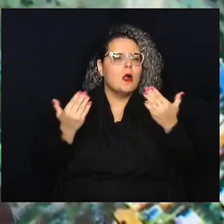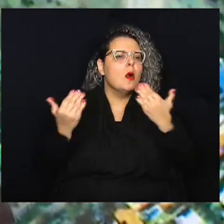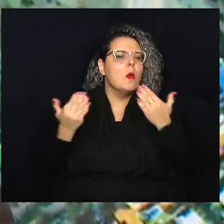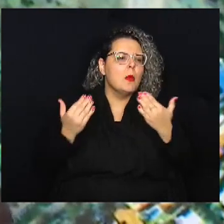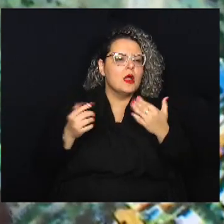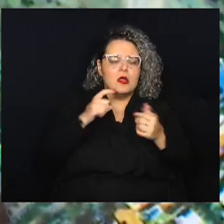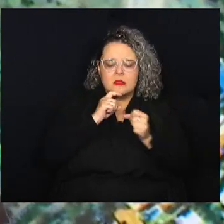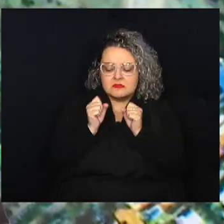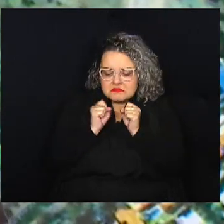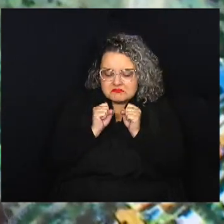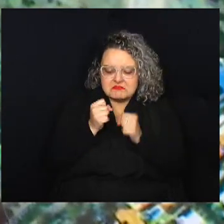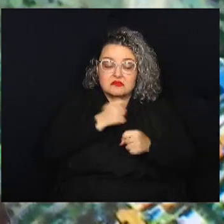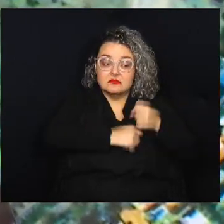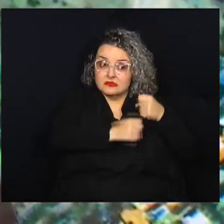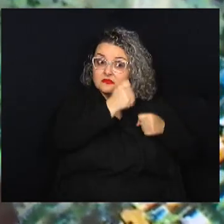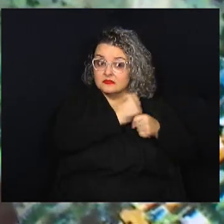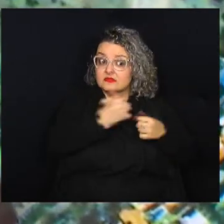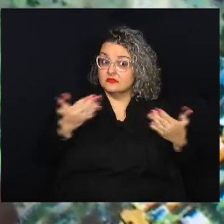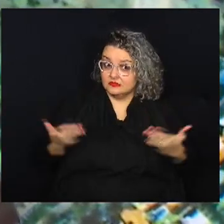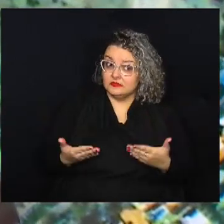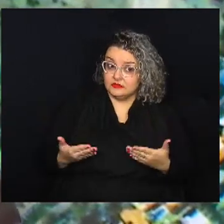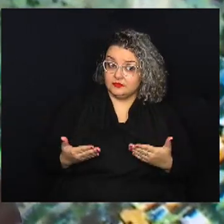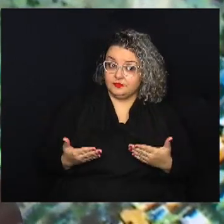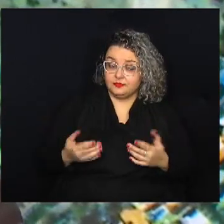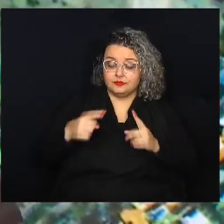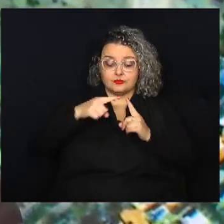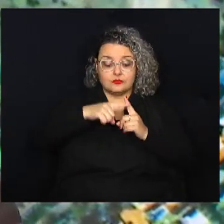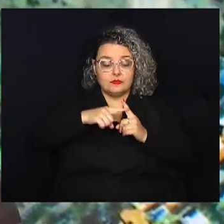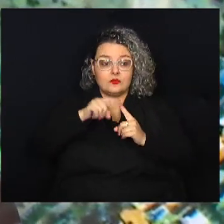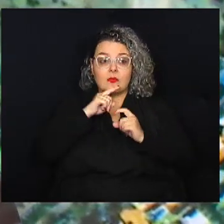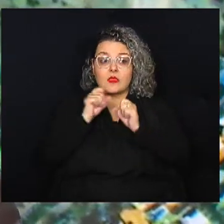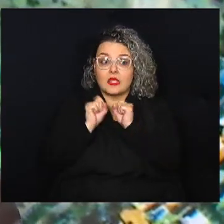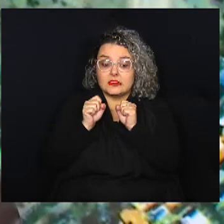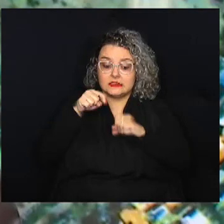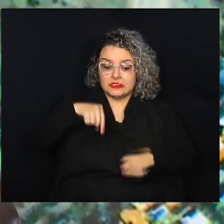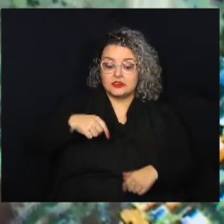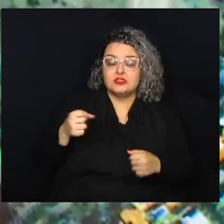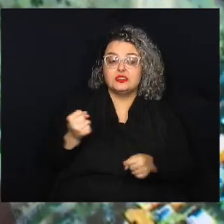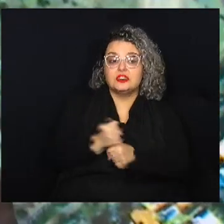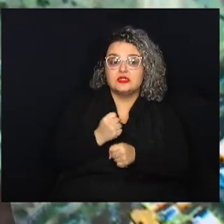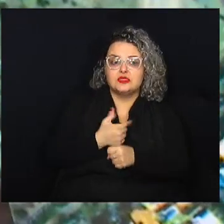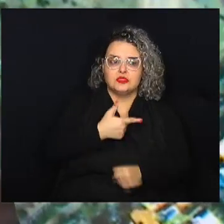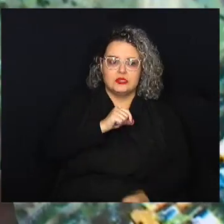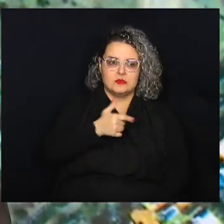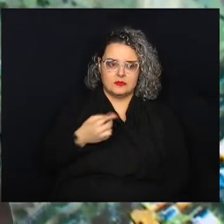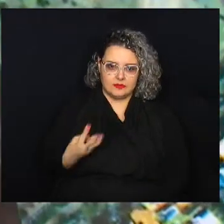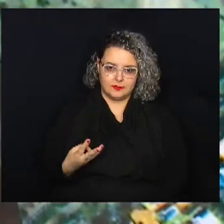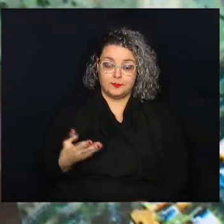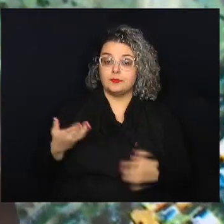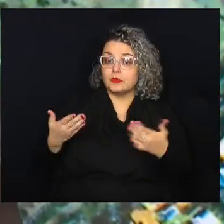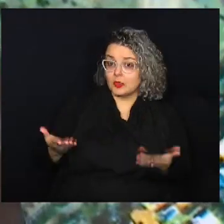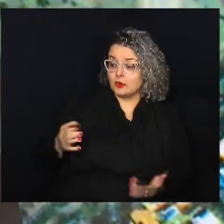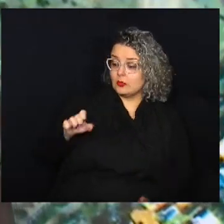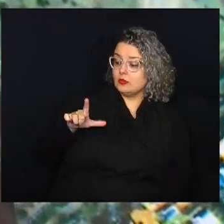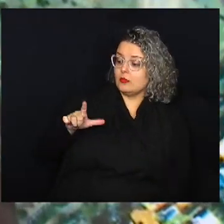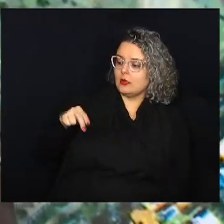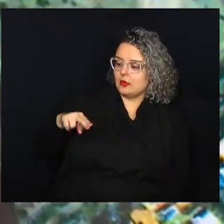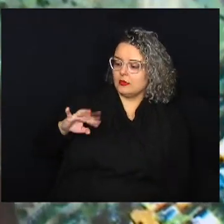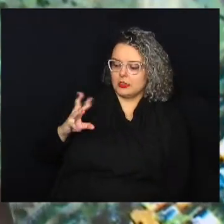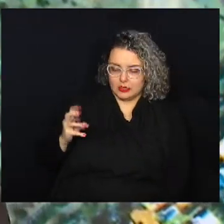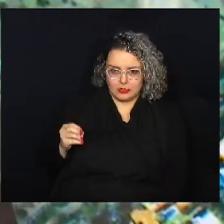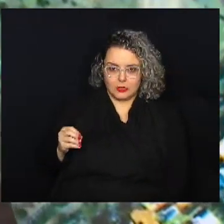inverno do ano passado para a previsão, né, do inverno deste ano de 2023. Então, em função do El Niño, uma